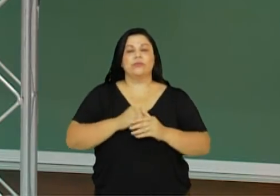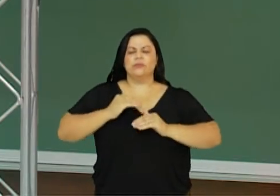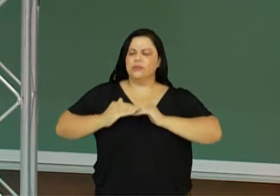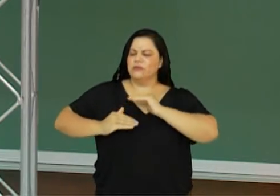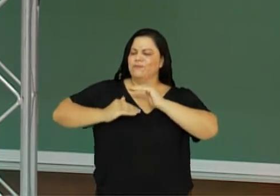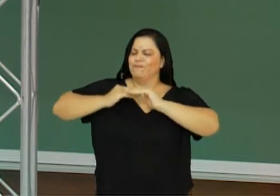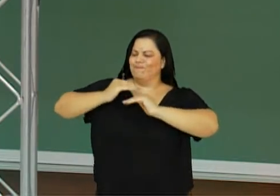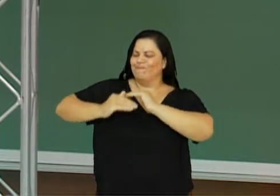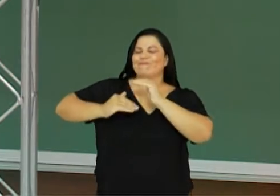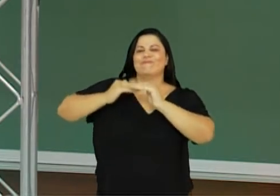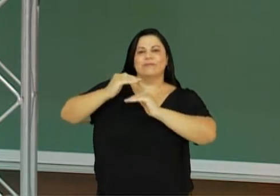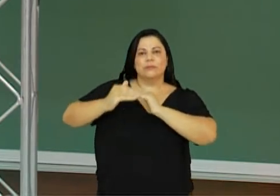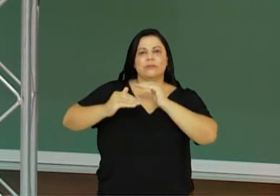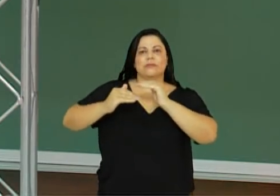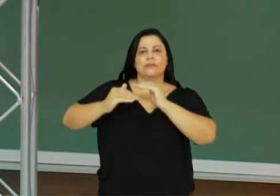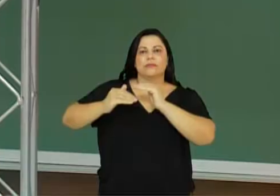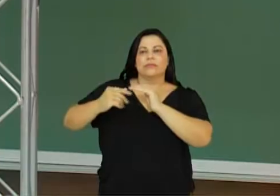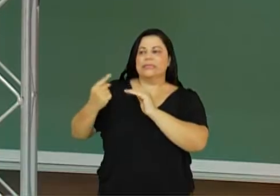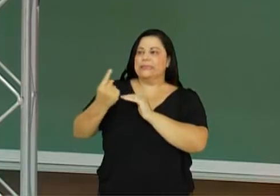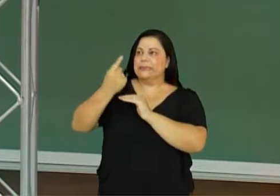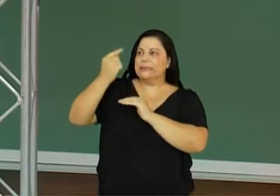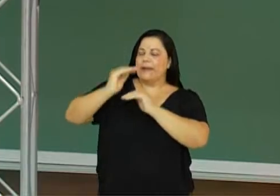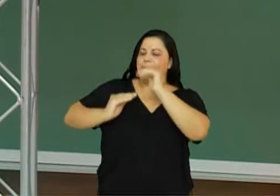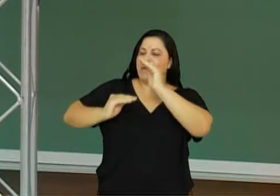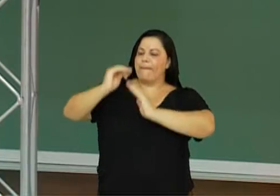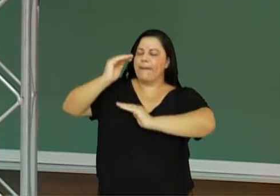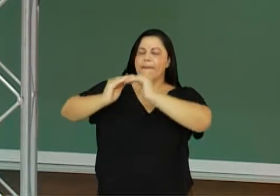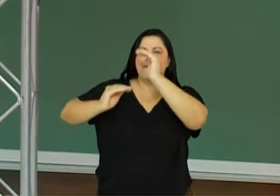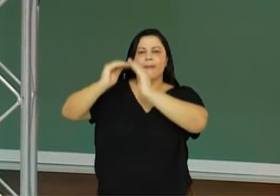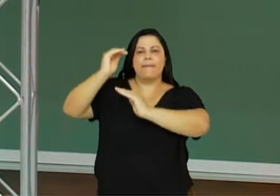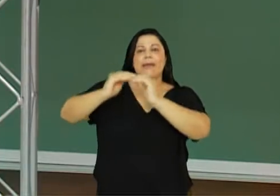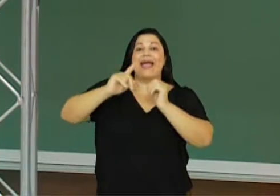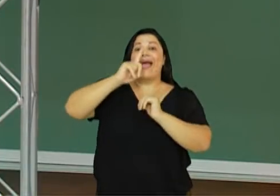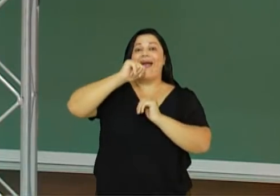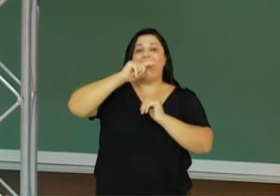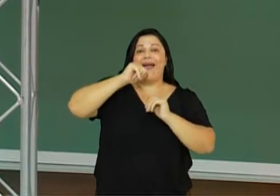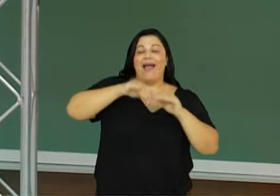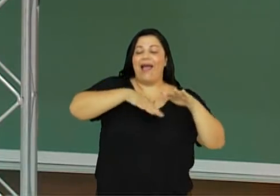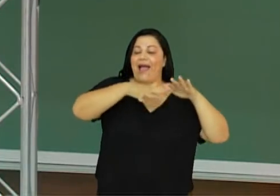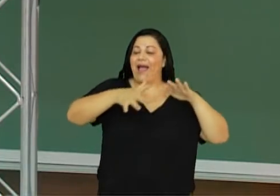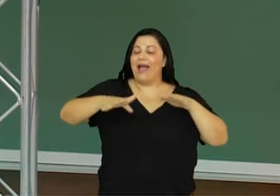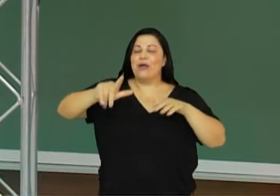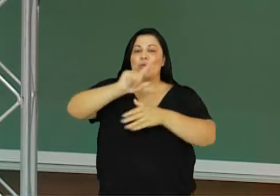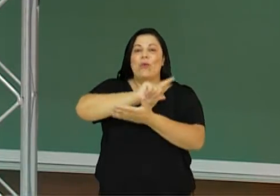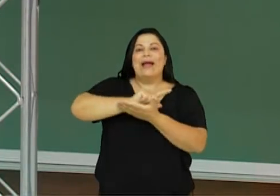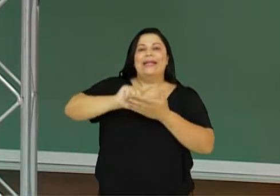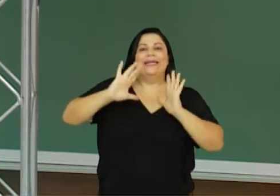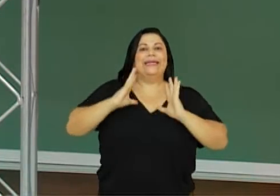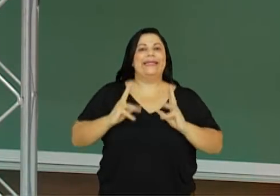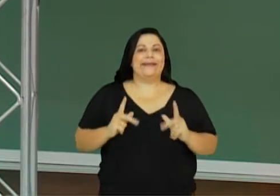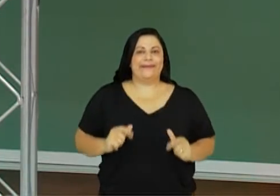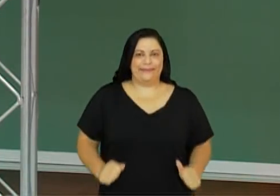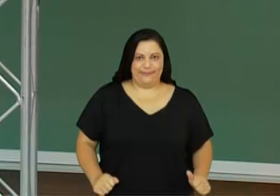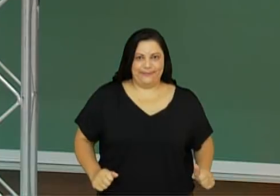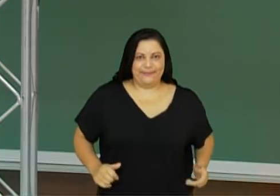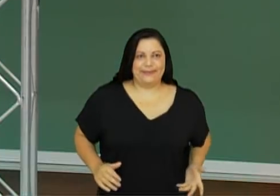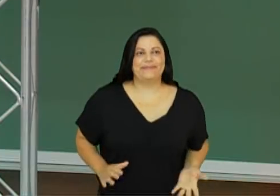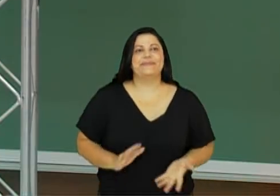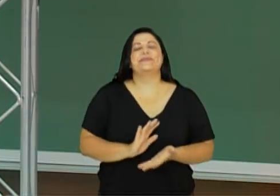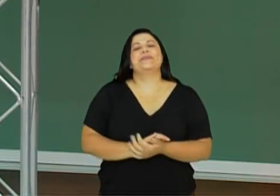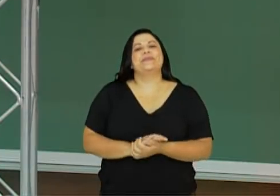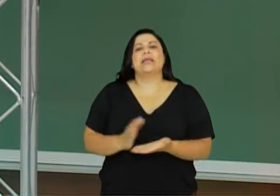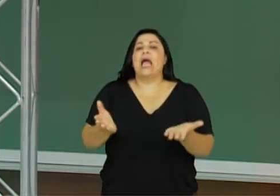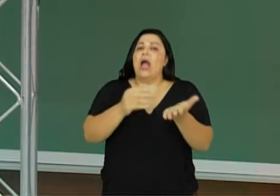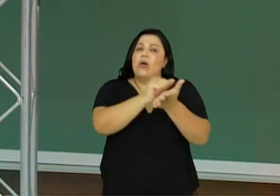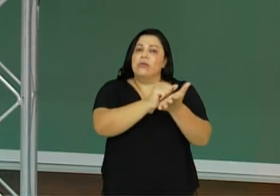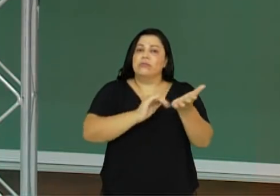foram aumentando esse aqueduto para fazer essa água corrente chegar, essa água potável chegar até as cidades. Nós vamos fazer uma atividade